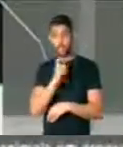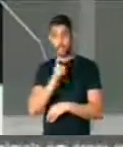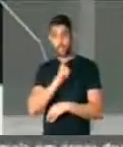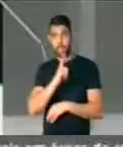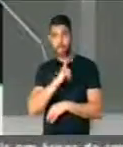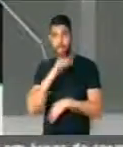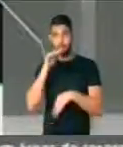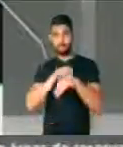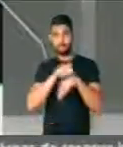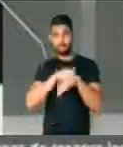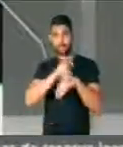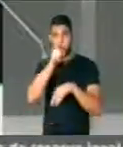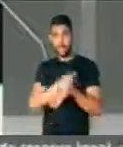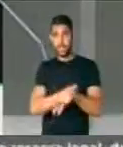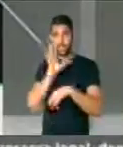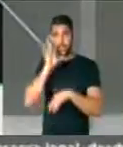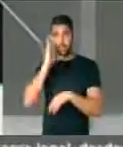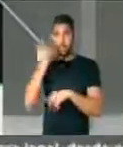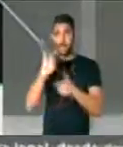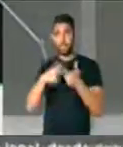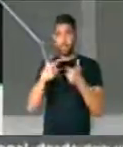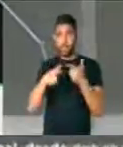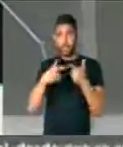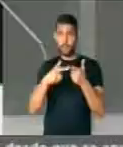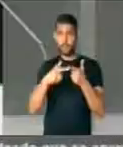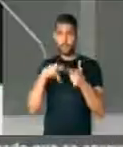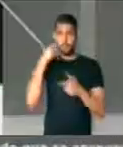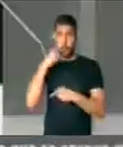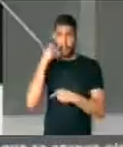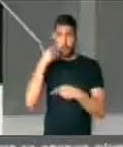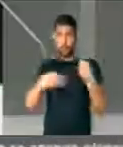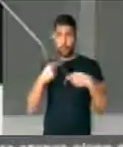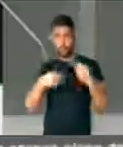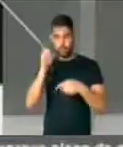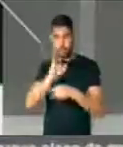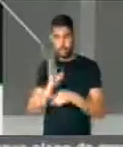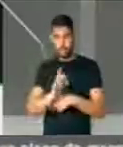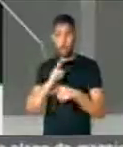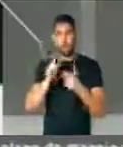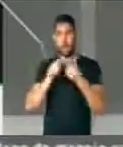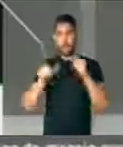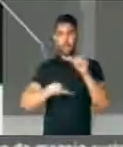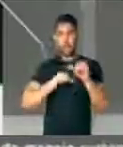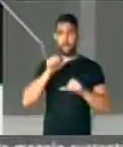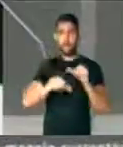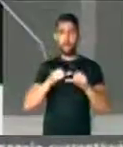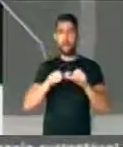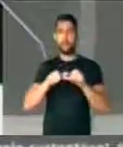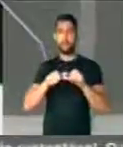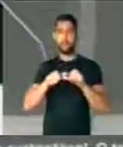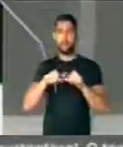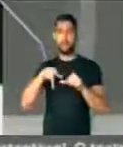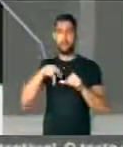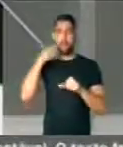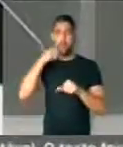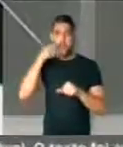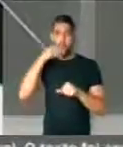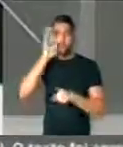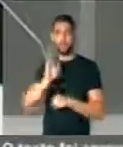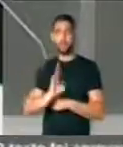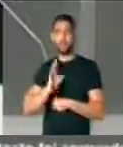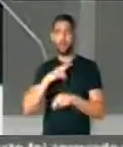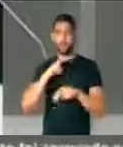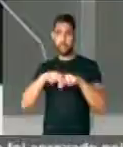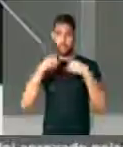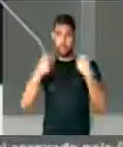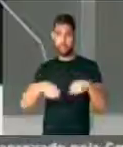uma independência e resolveríamos o problema político do nosso país com uma grande reforma política. E para isso,